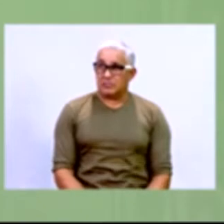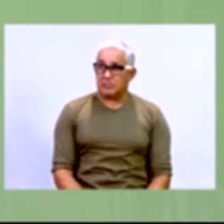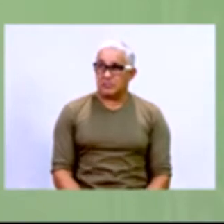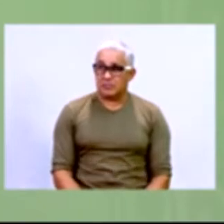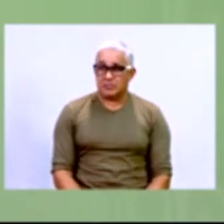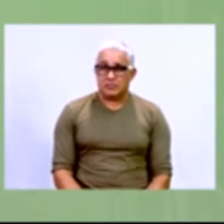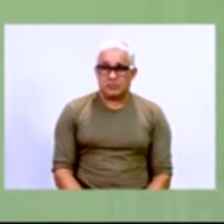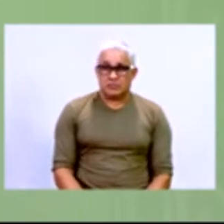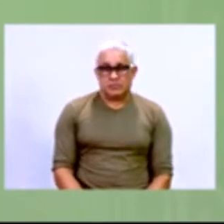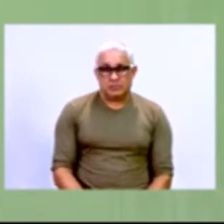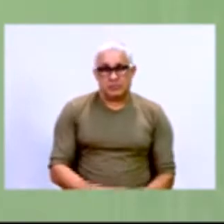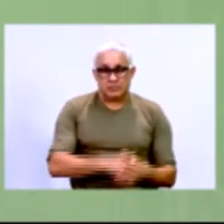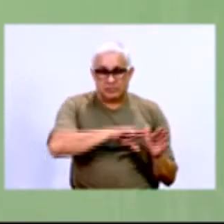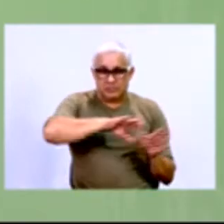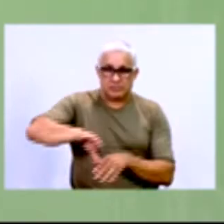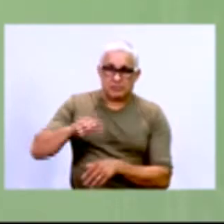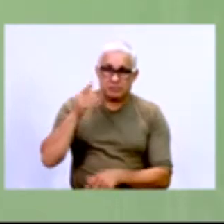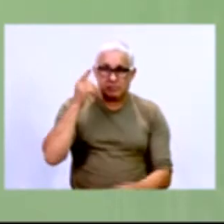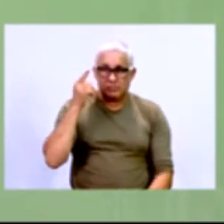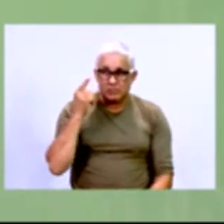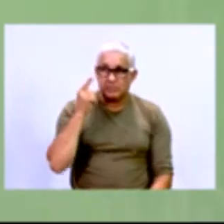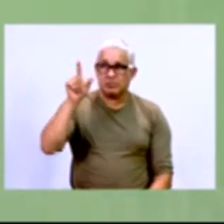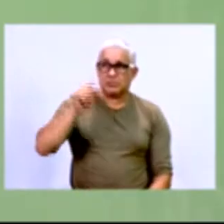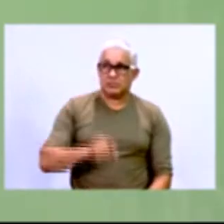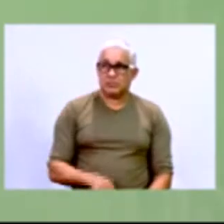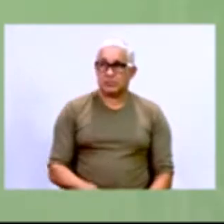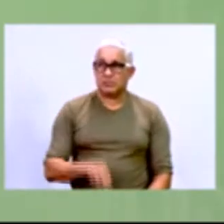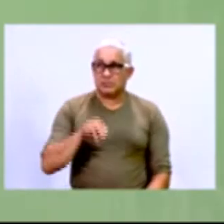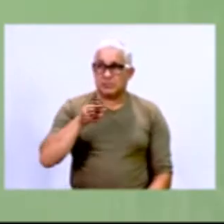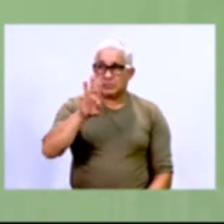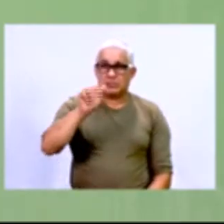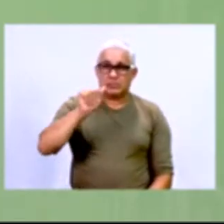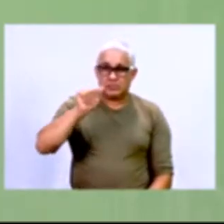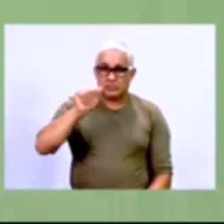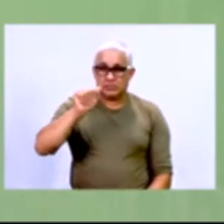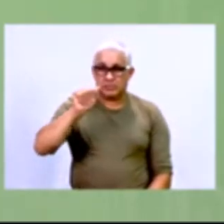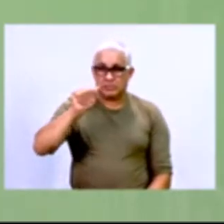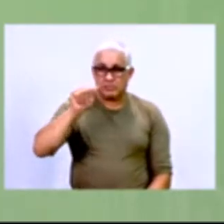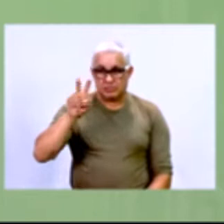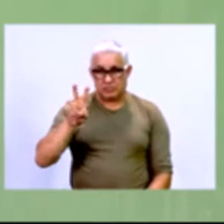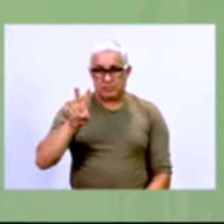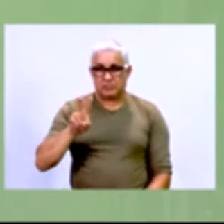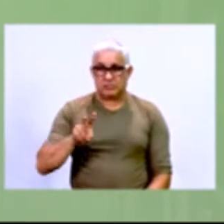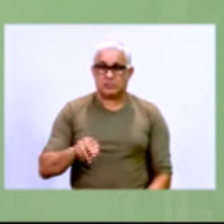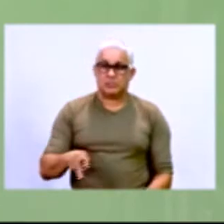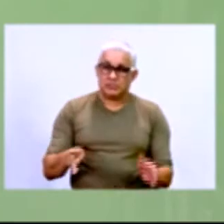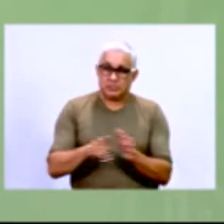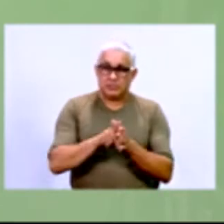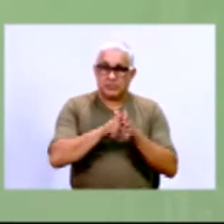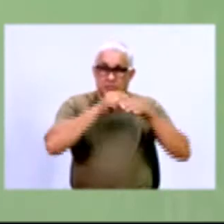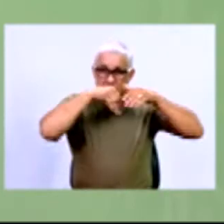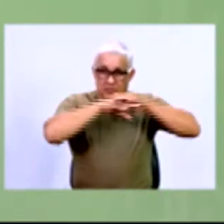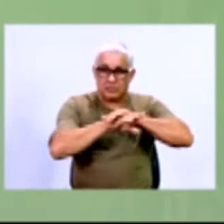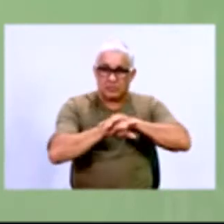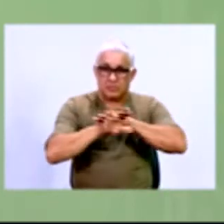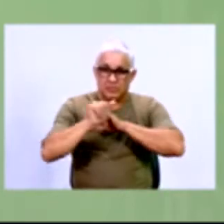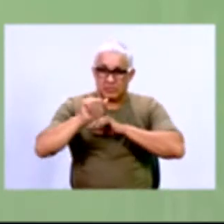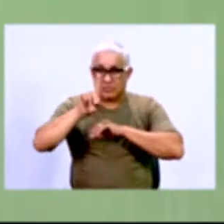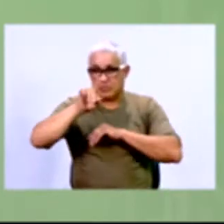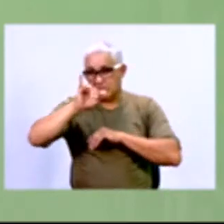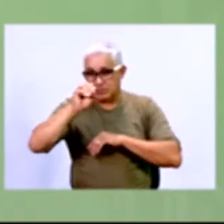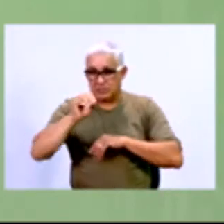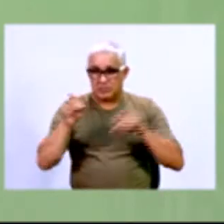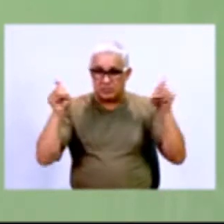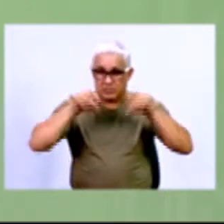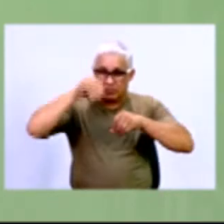Outro formato é o formato WAV. É um formato padrão de armazenamento de áudio em computadores. Ele